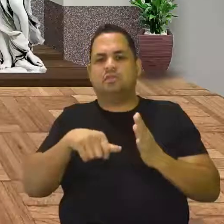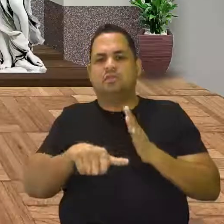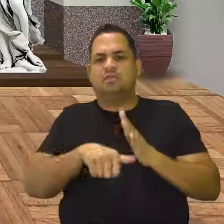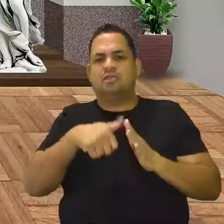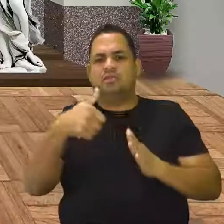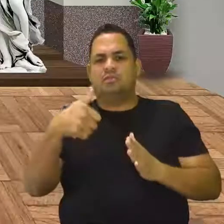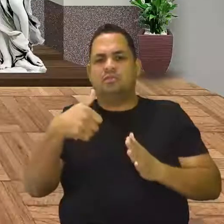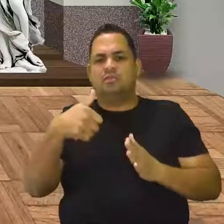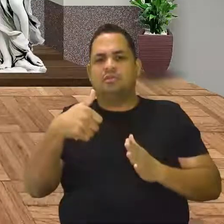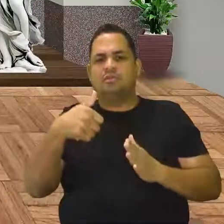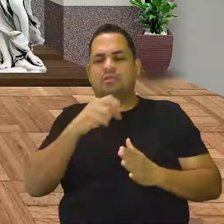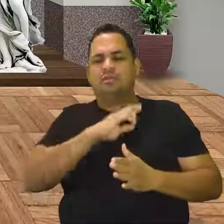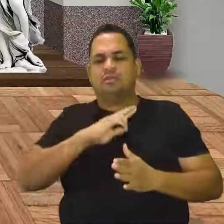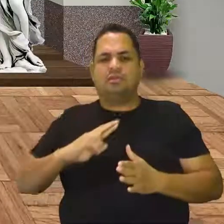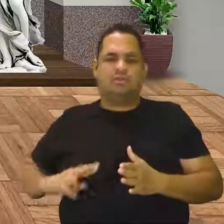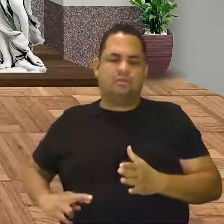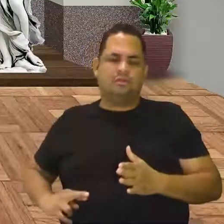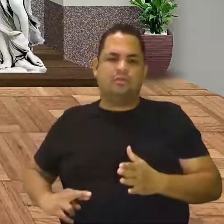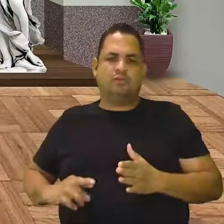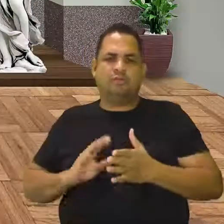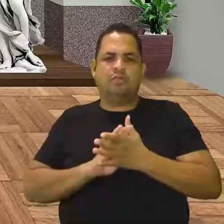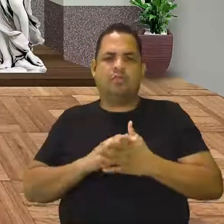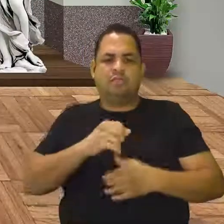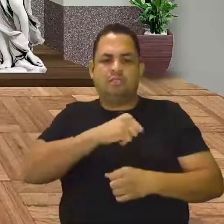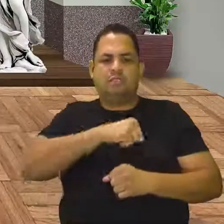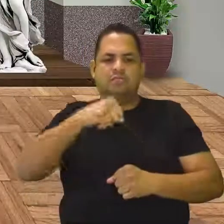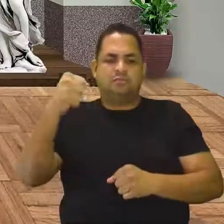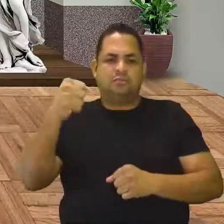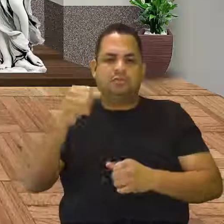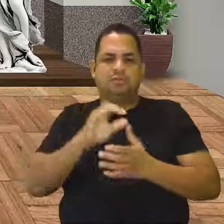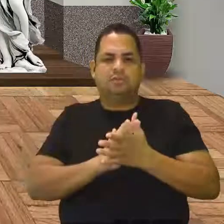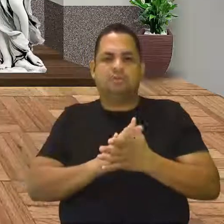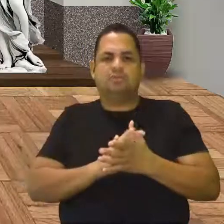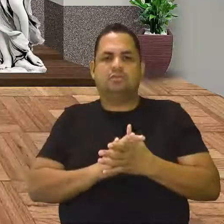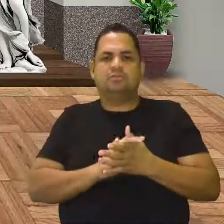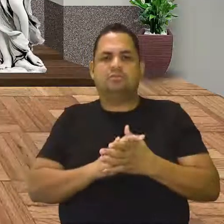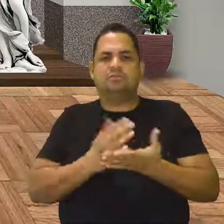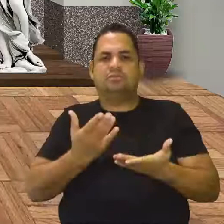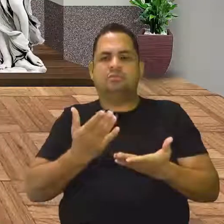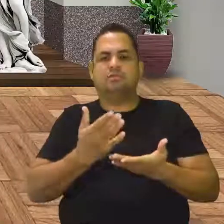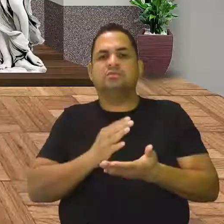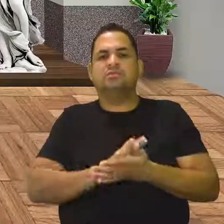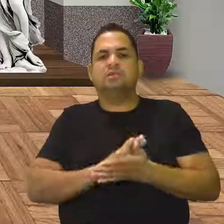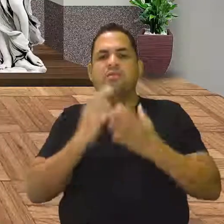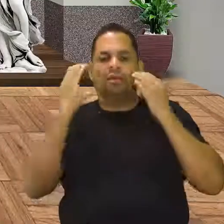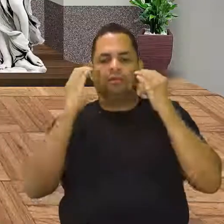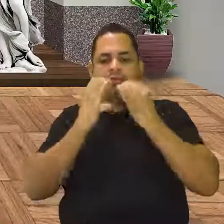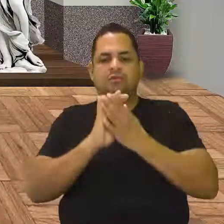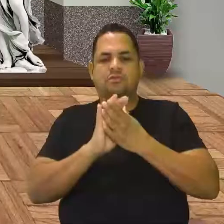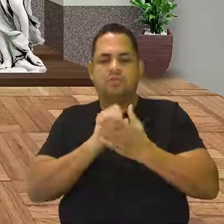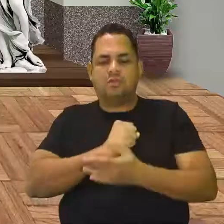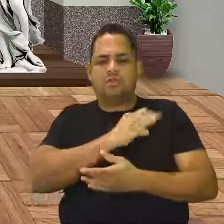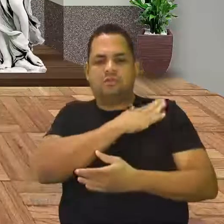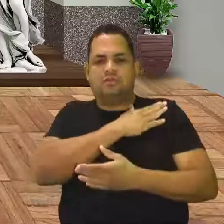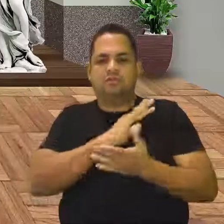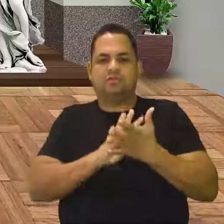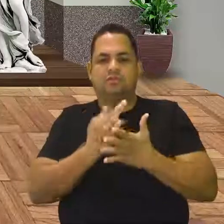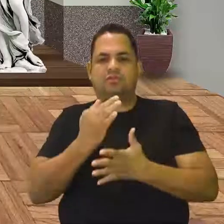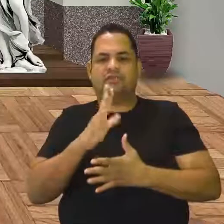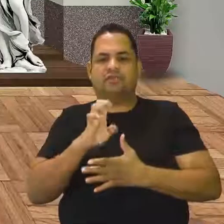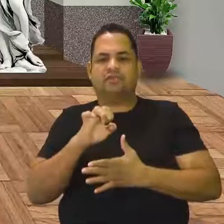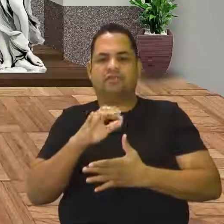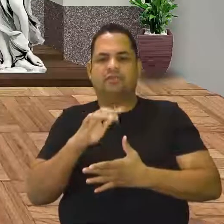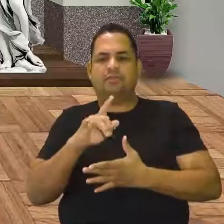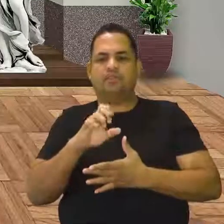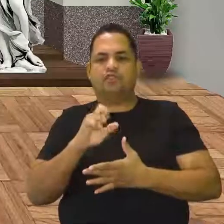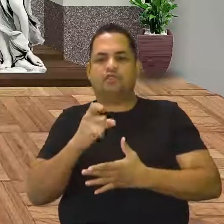Espada. Marechal Deodoro da Fonseca e Floriano Peixoto. Depois que acaba a República da Espada, nós passamos por